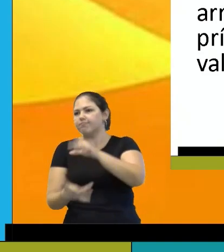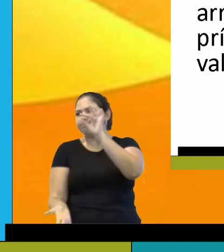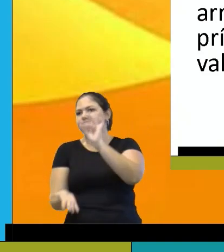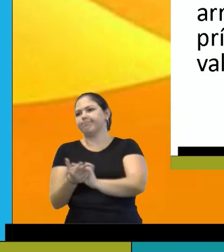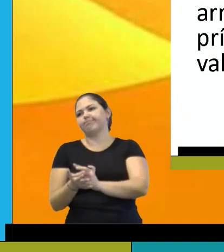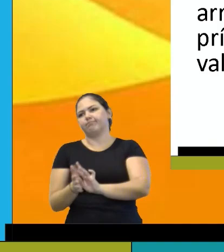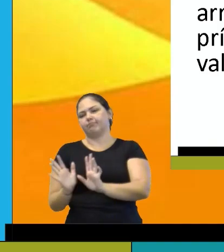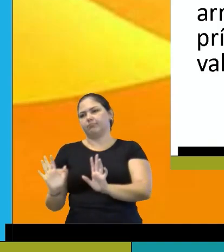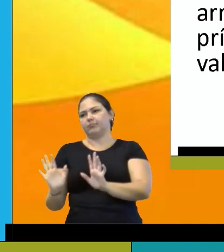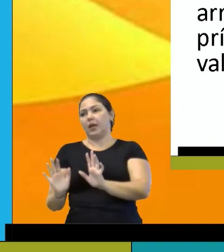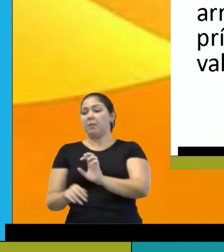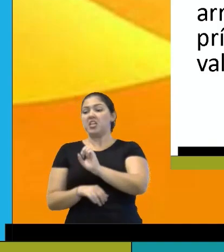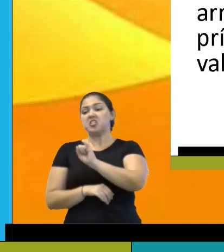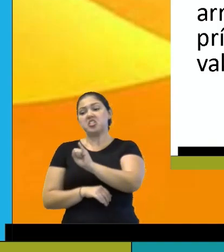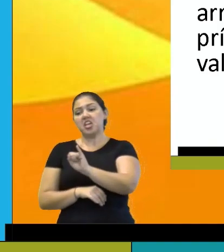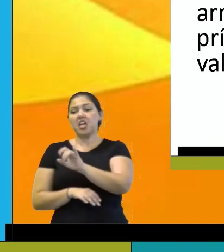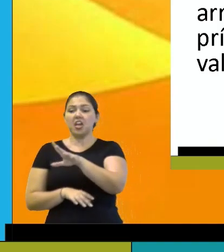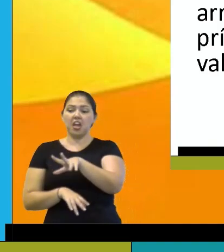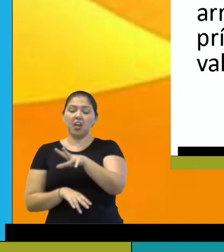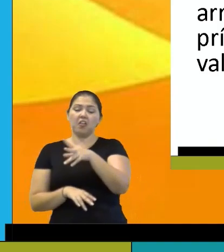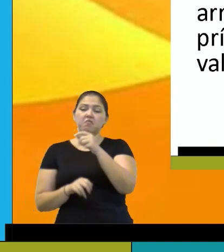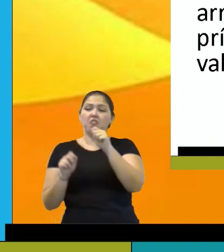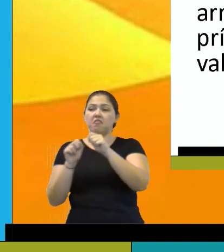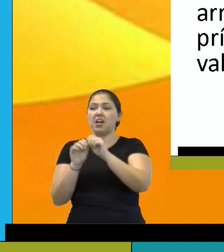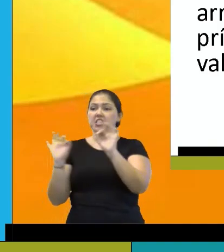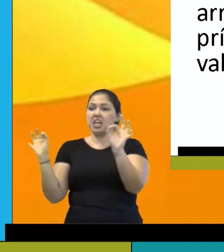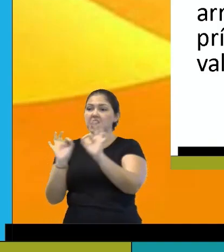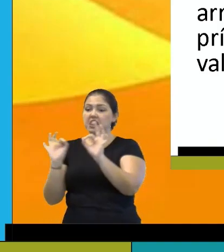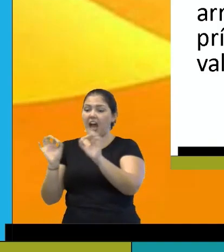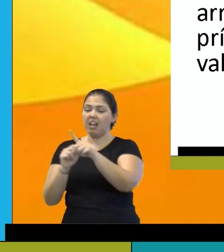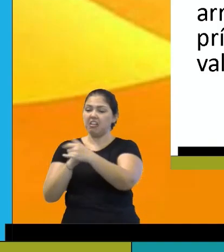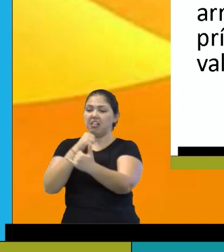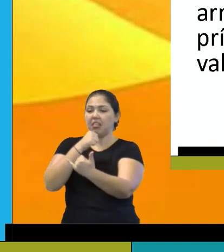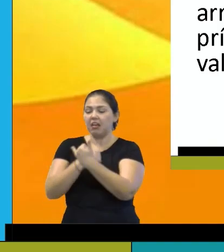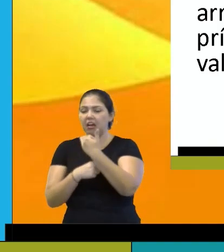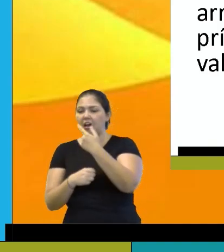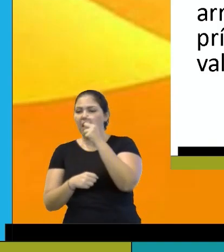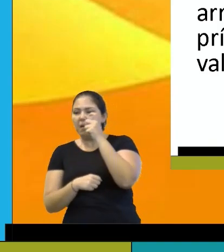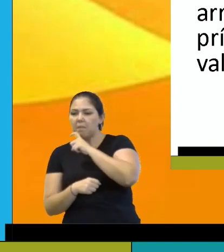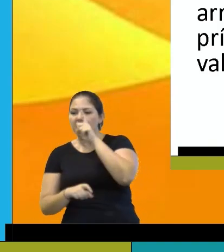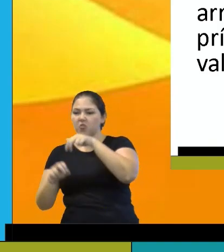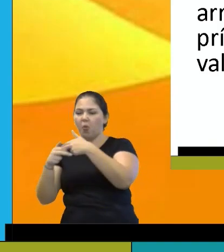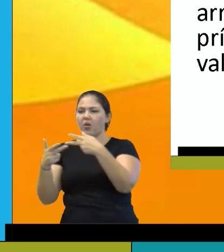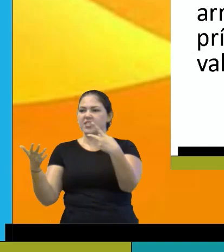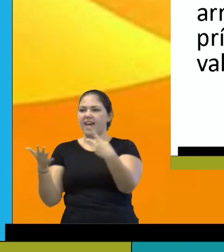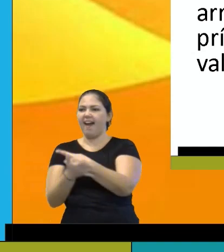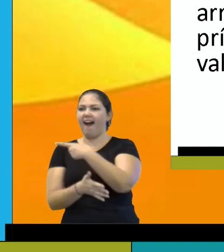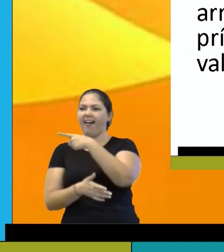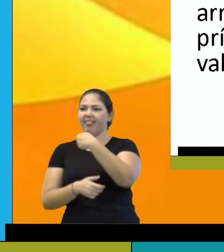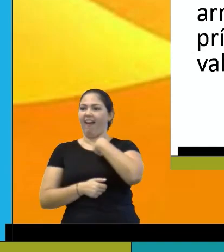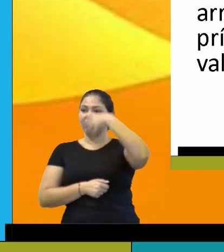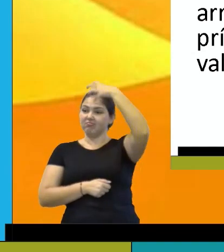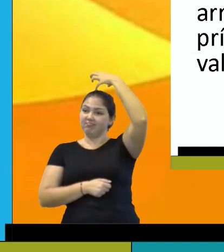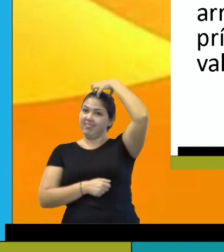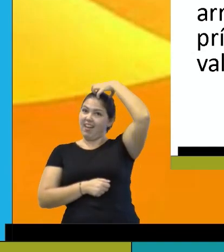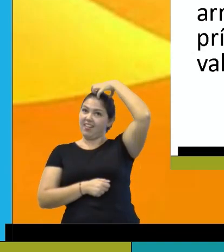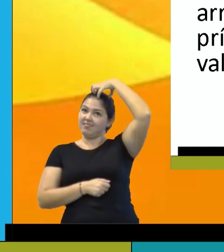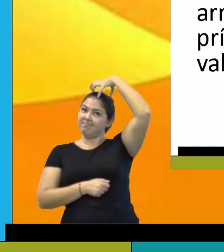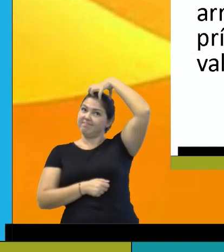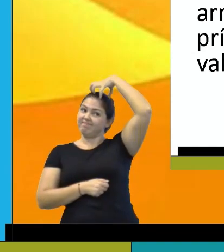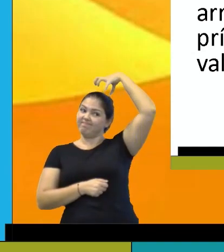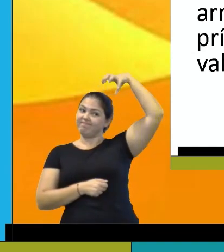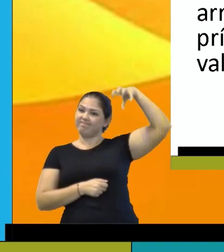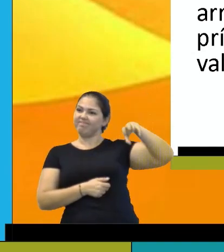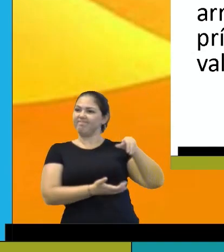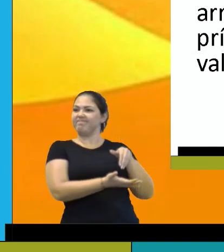agora, ou você será retirado do poder. Observe que a frase, os fins justificam os meios, é uma frase que